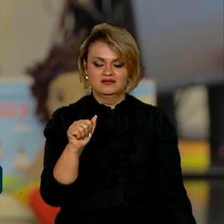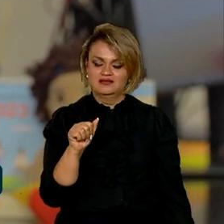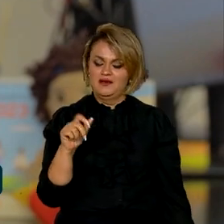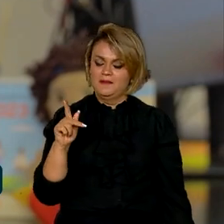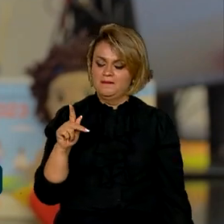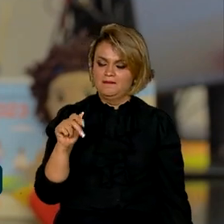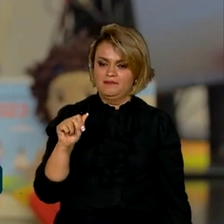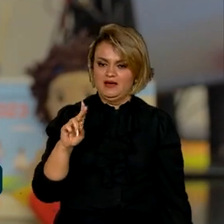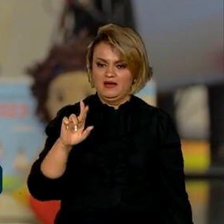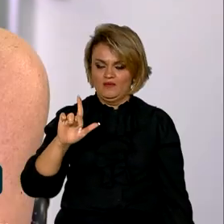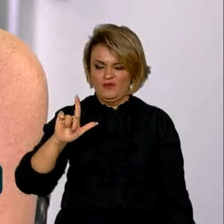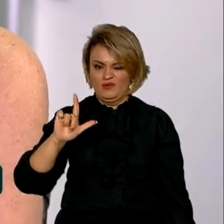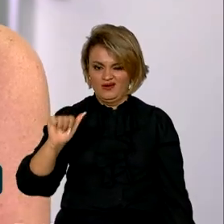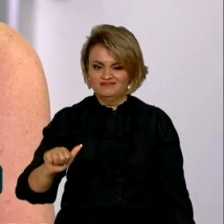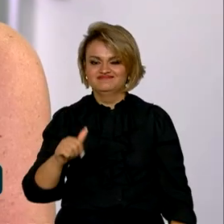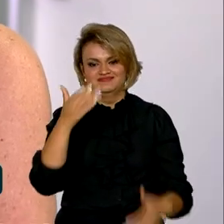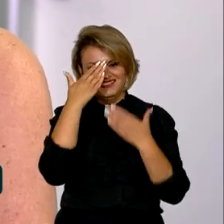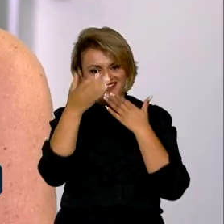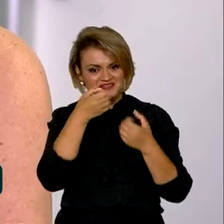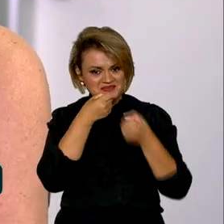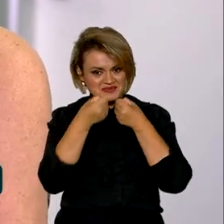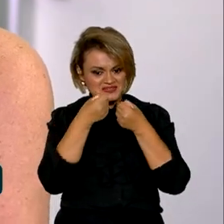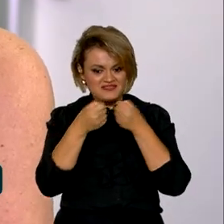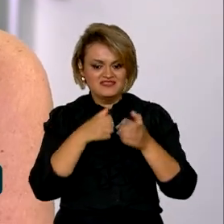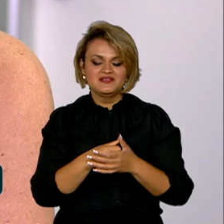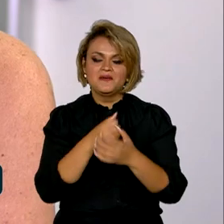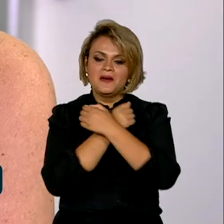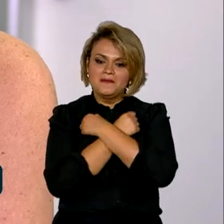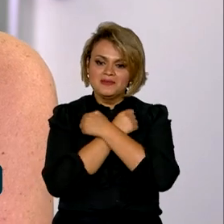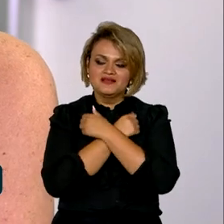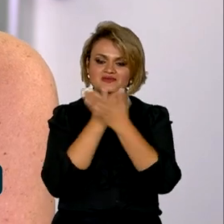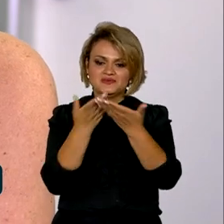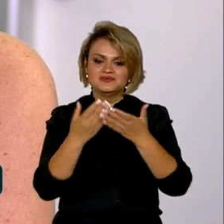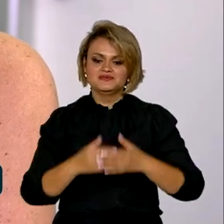Secretária, muito obrigada por sua entrevista. Eu que agradeço. Um abraço a todos e todas.